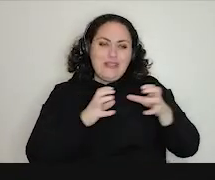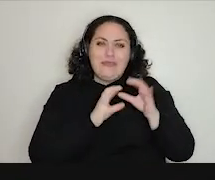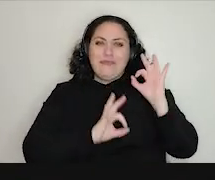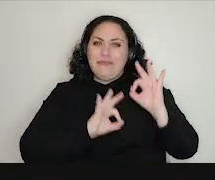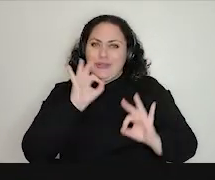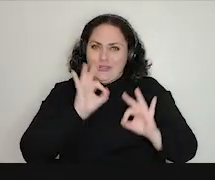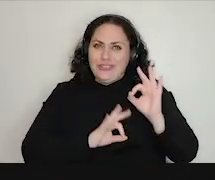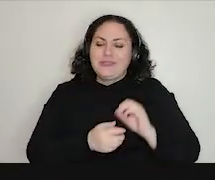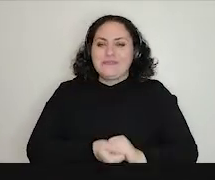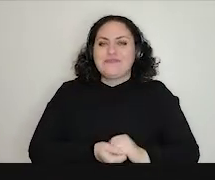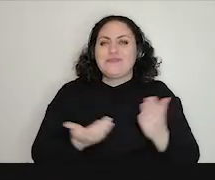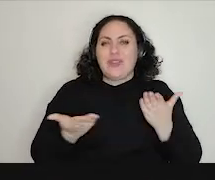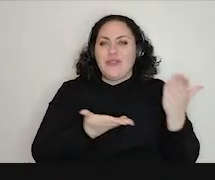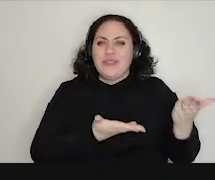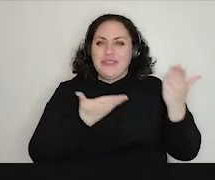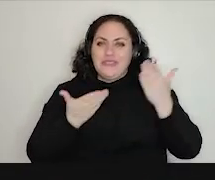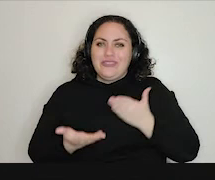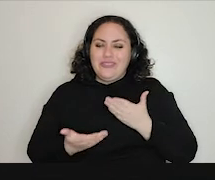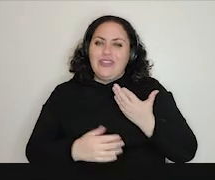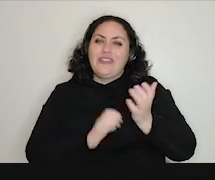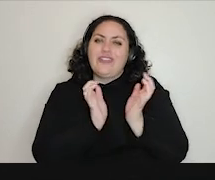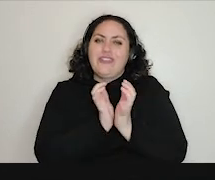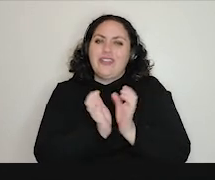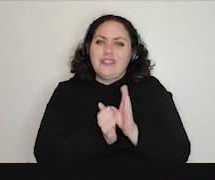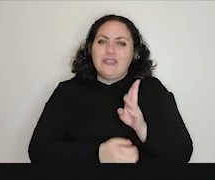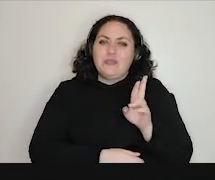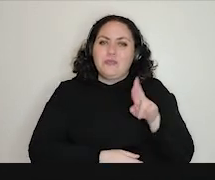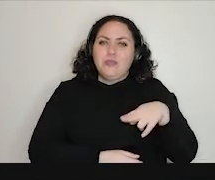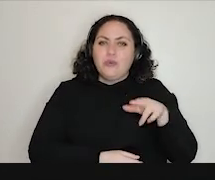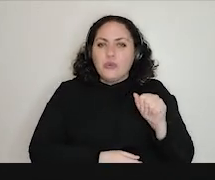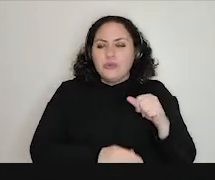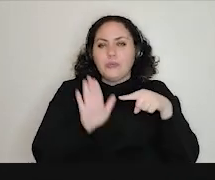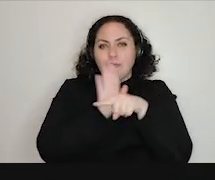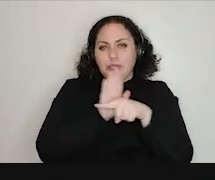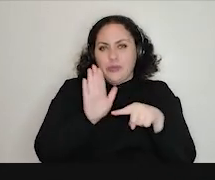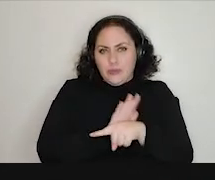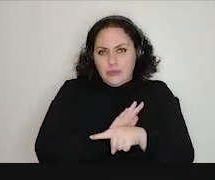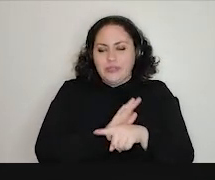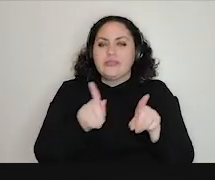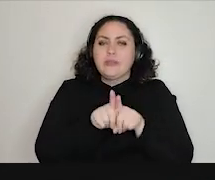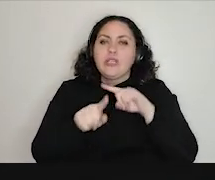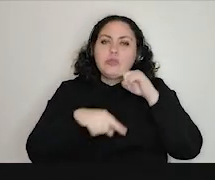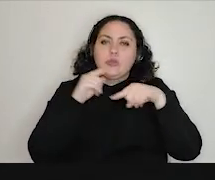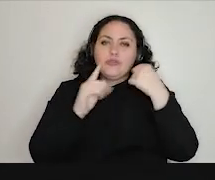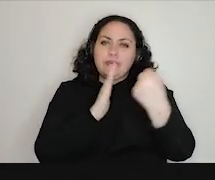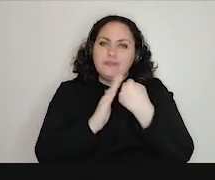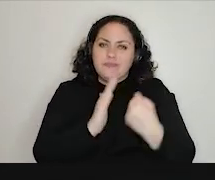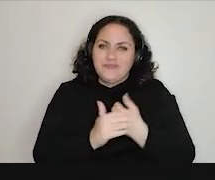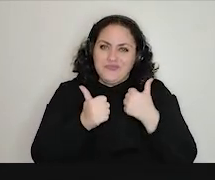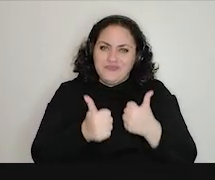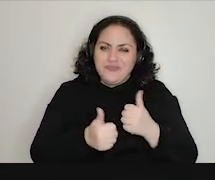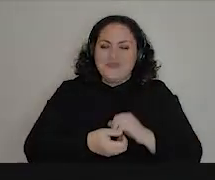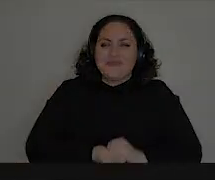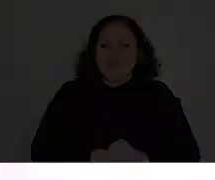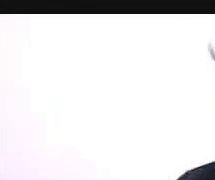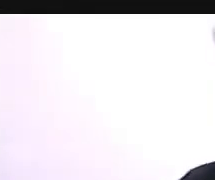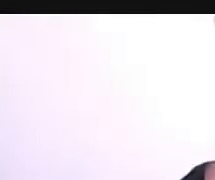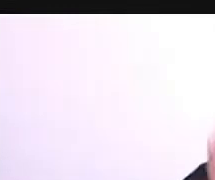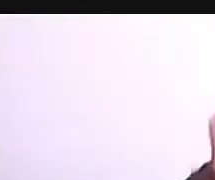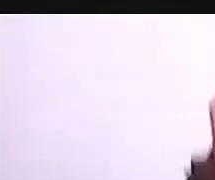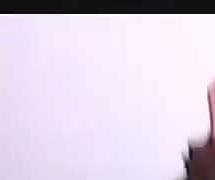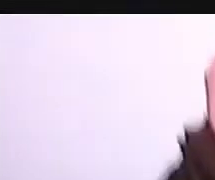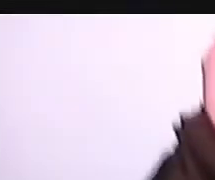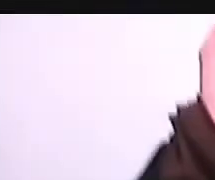novo, em nome de todo o projeto. Agora eu vou chamar minha colega Bruna Luiza de novo para expor as perguntas e as dúvidas que tiver.